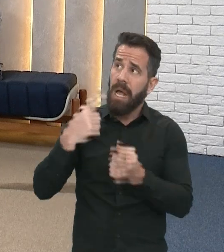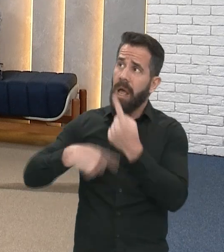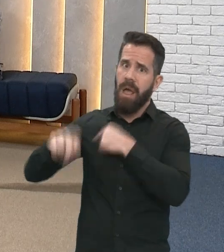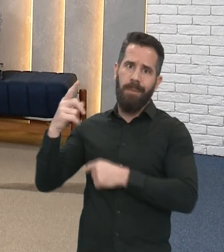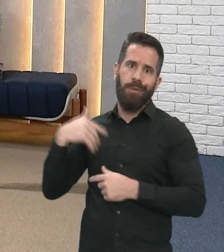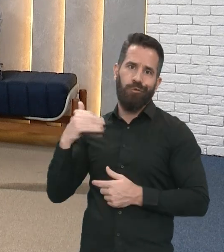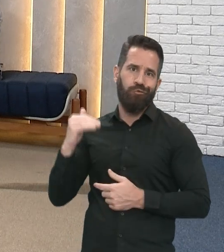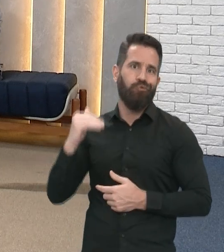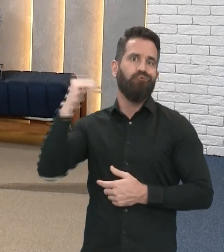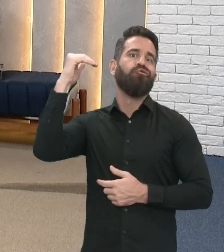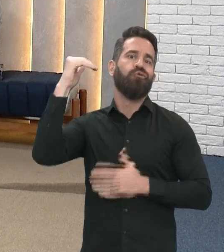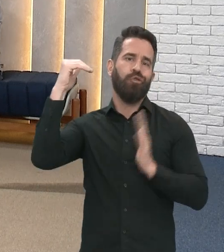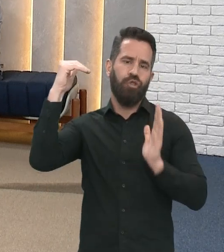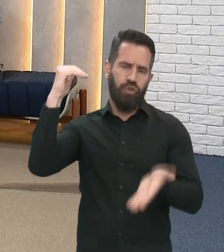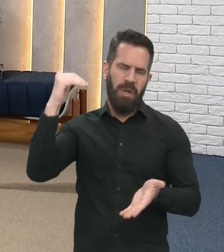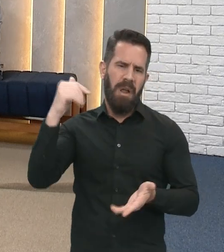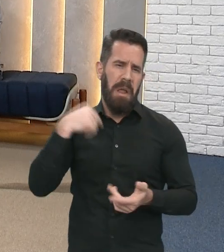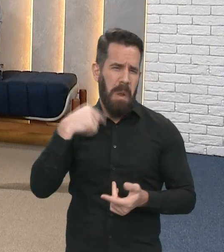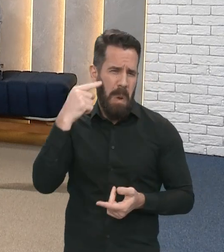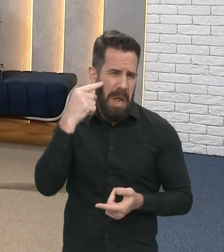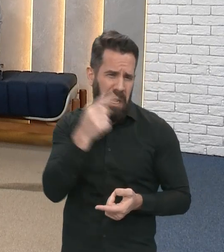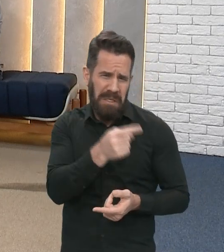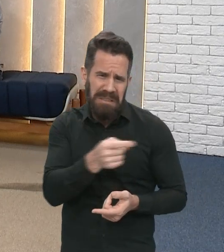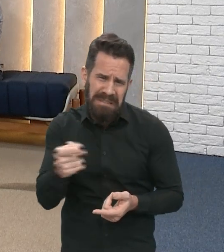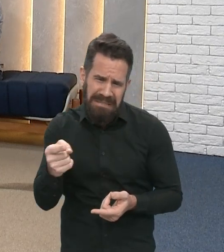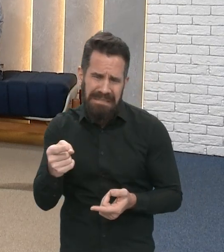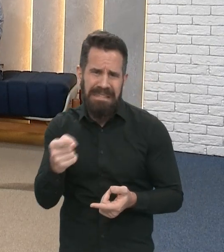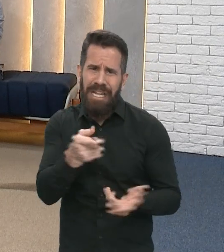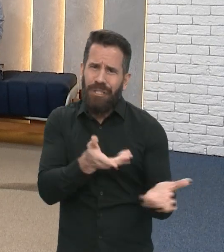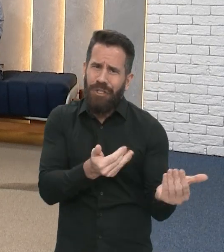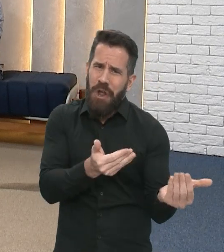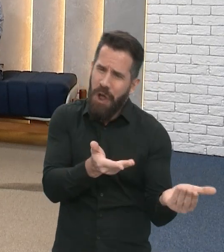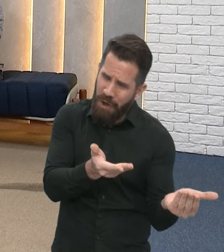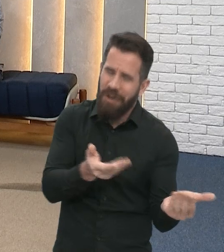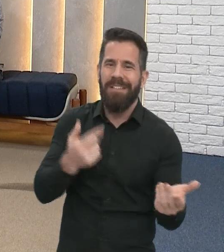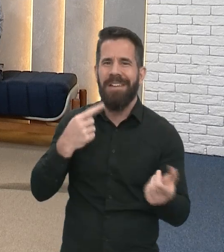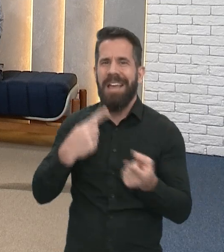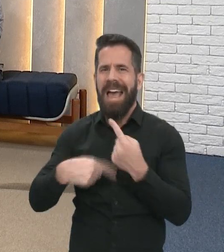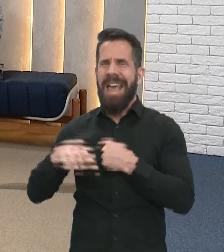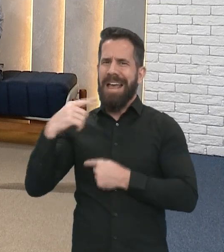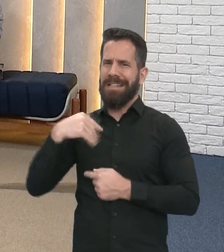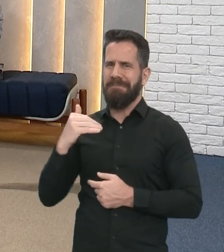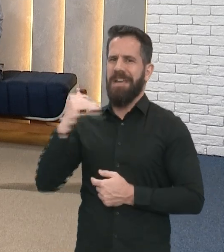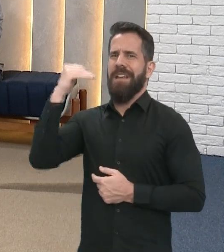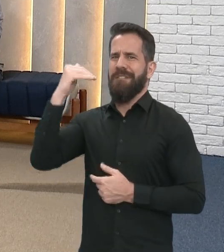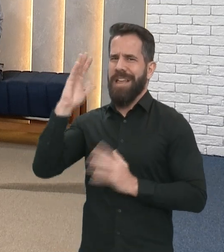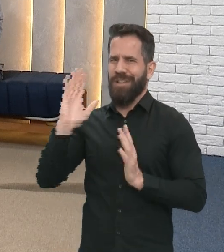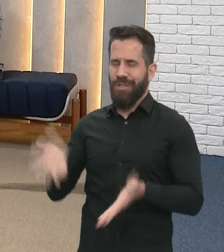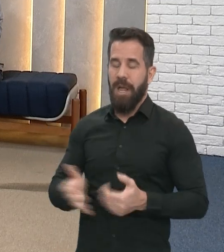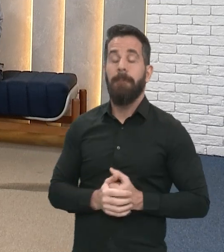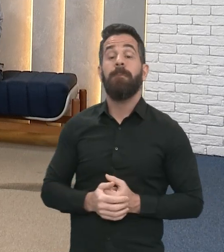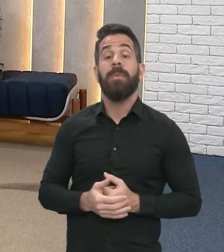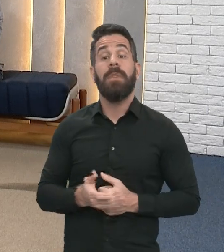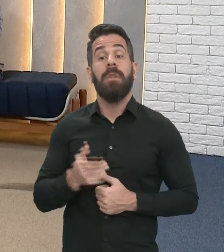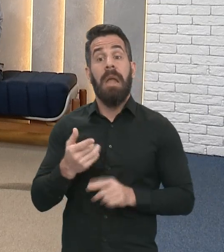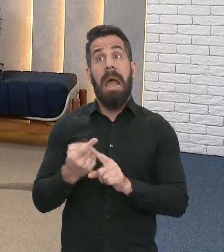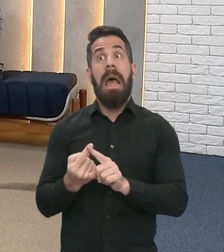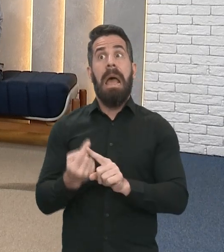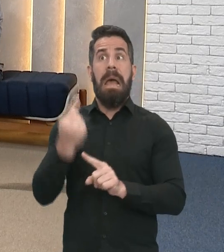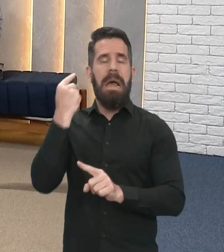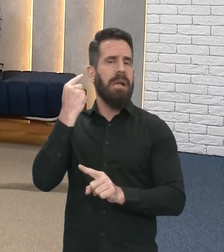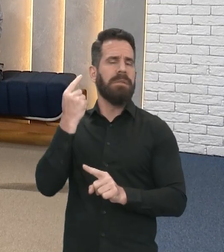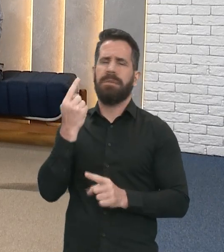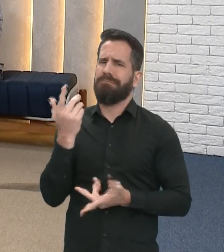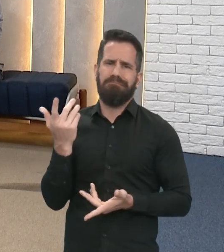uma geração pelo menos anterior à das meninas, eu acredito, a gente não utilizava